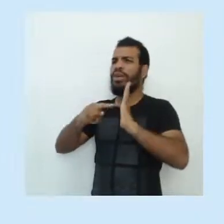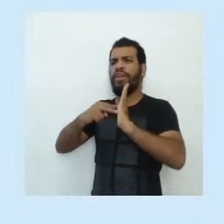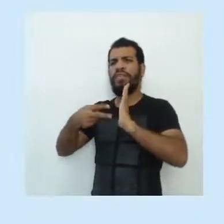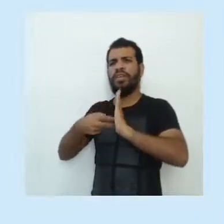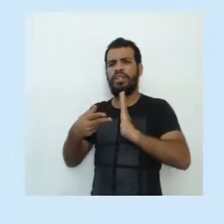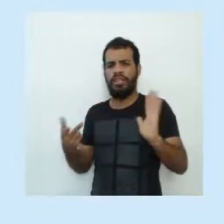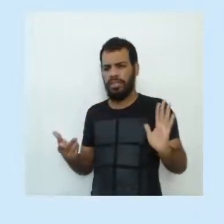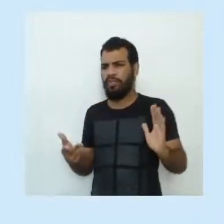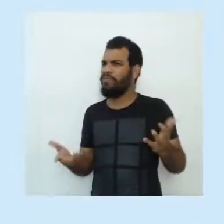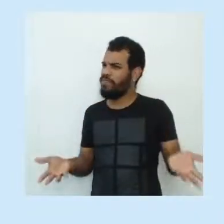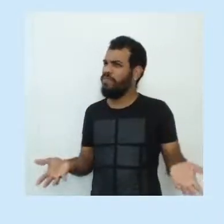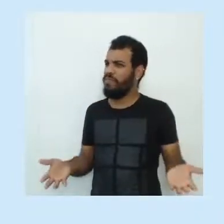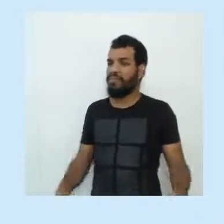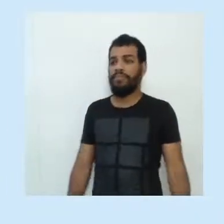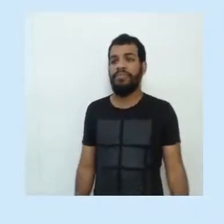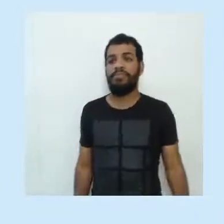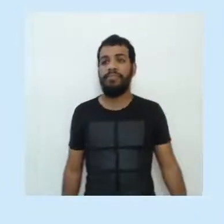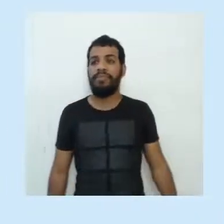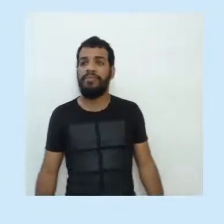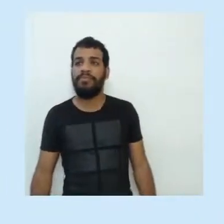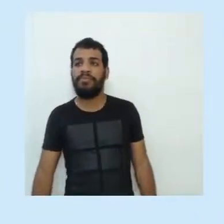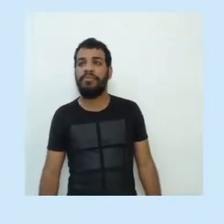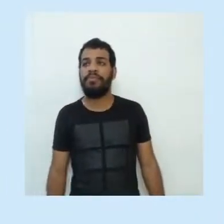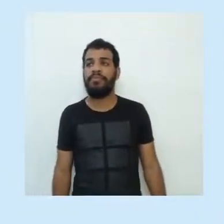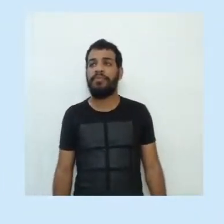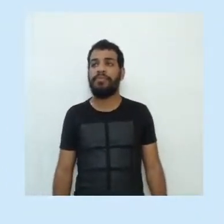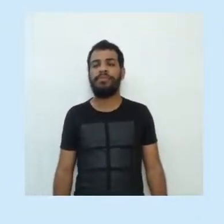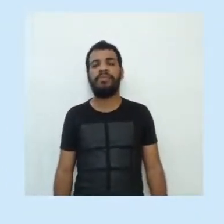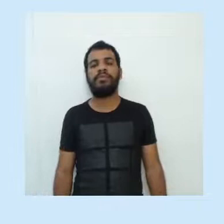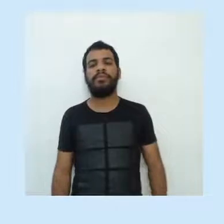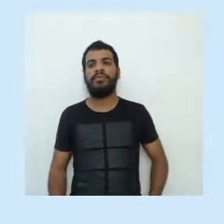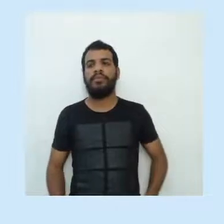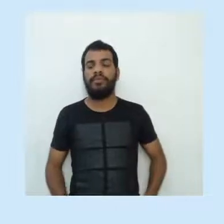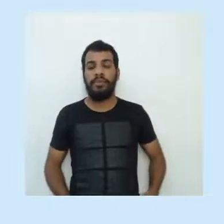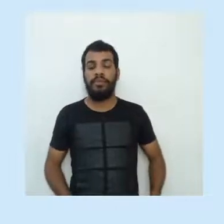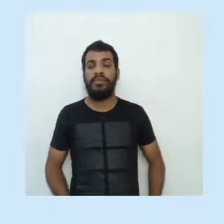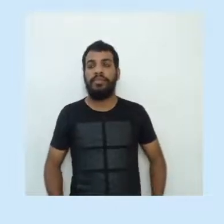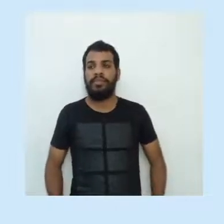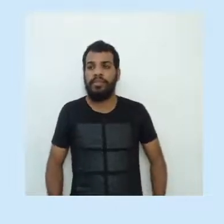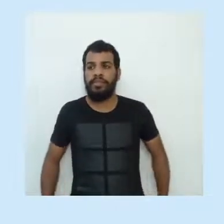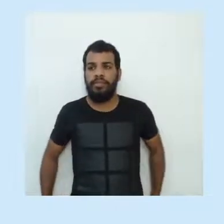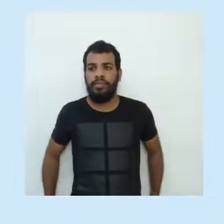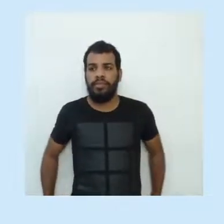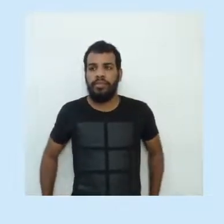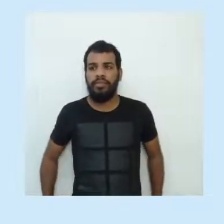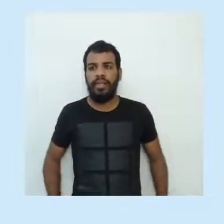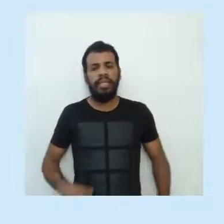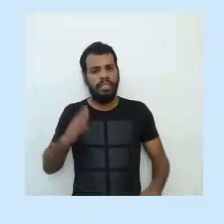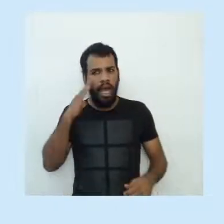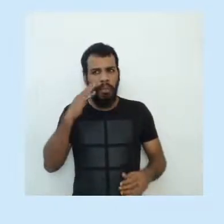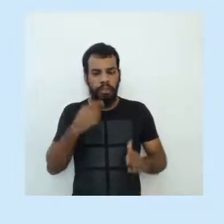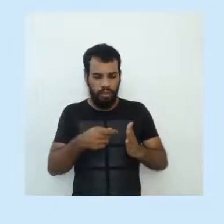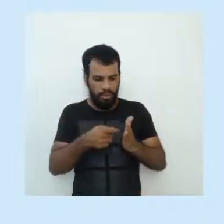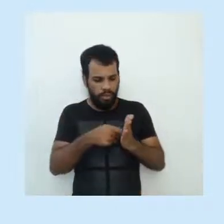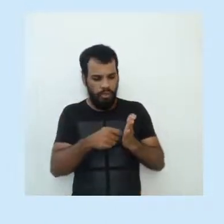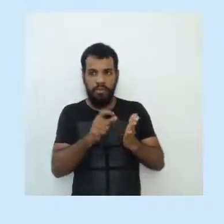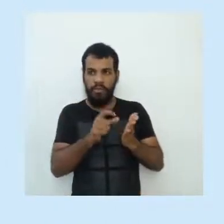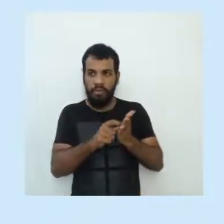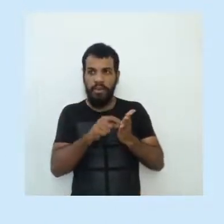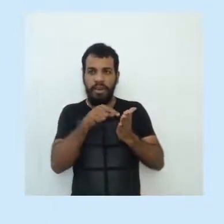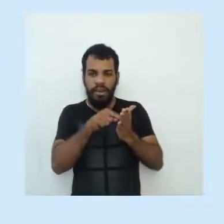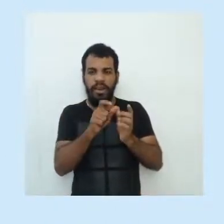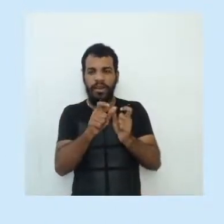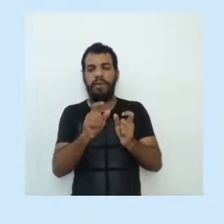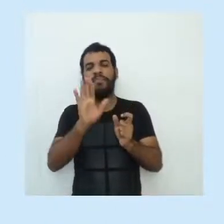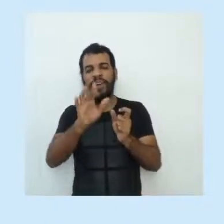prestar atenção, né? A gente sabe que muito mais do que uma escrita correta fica marcado na gente esses